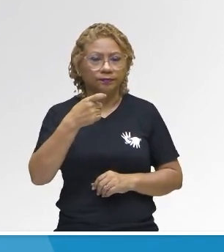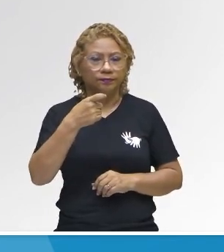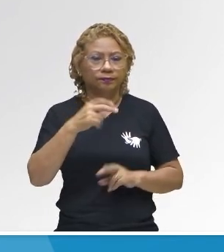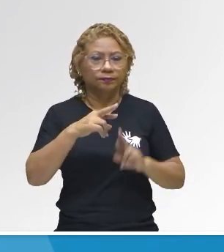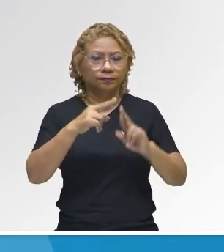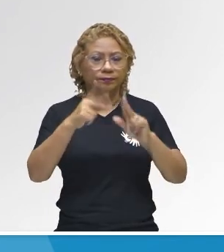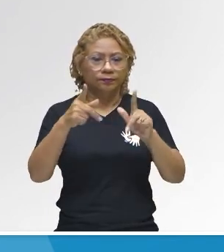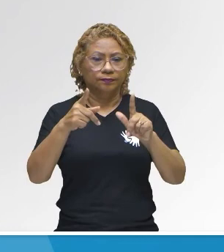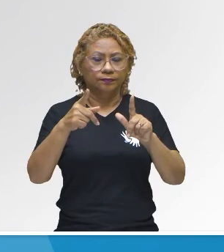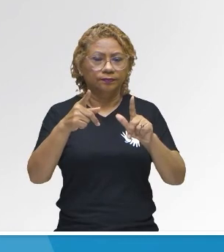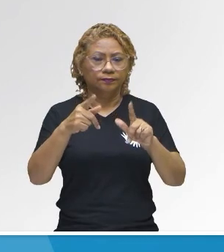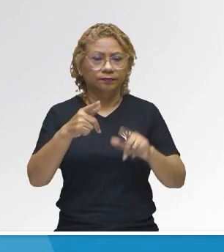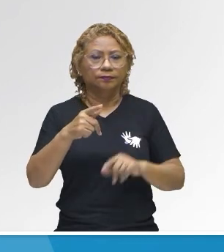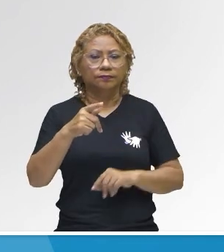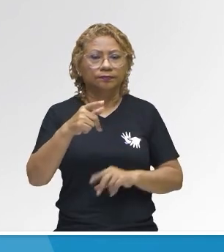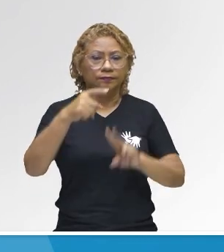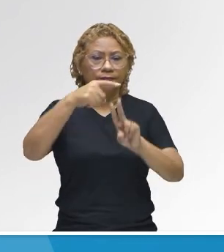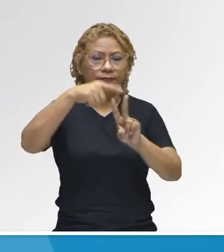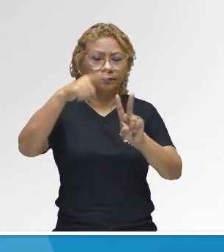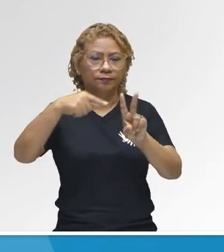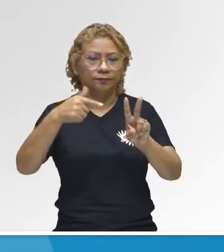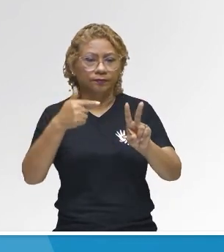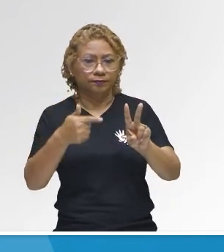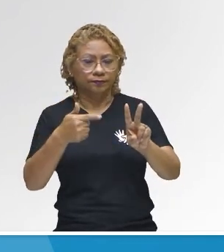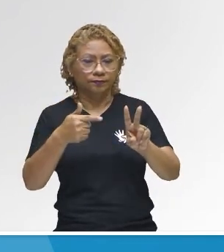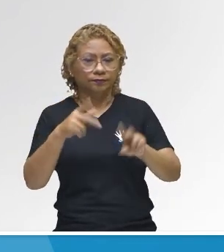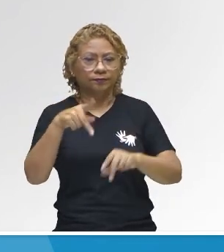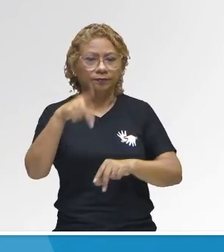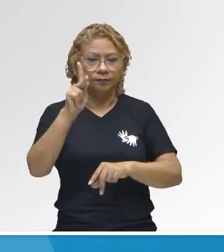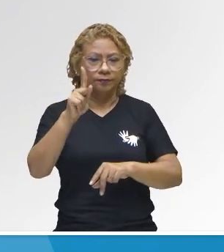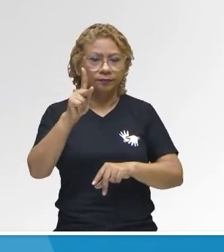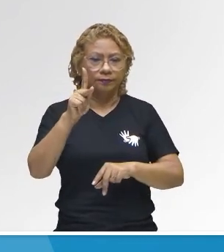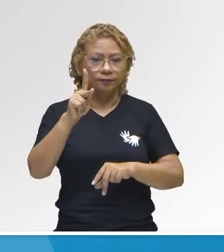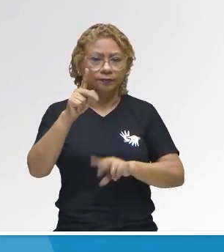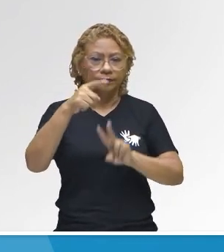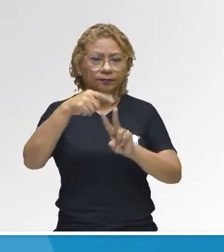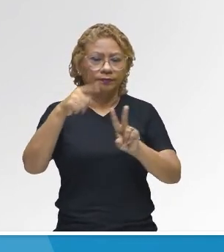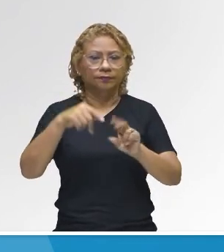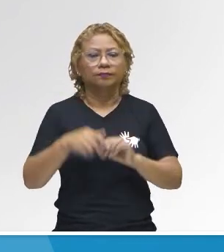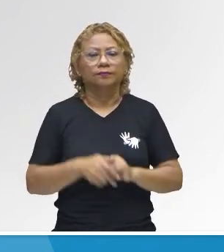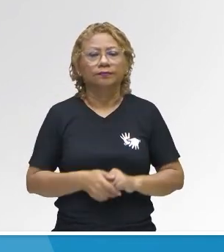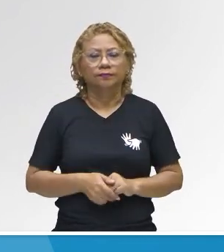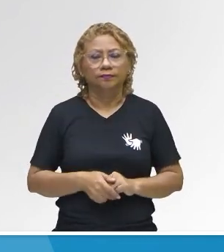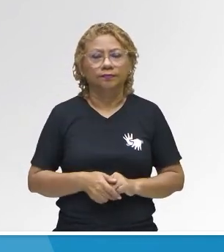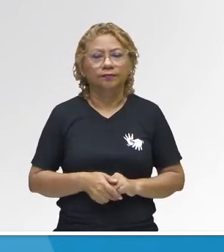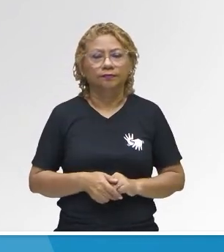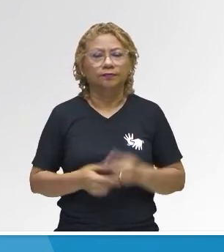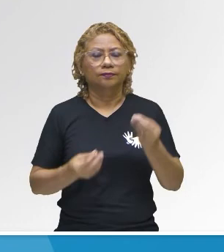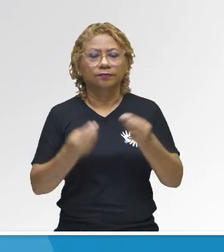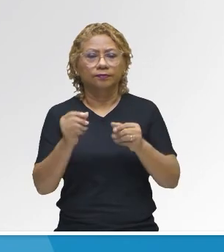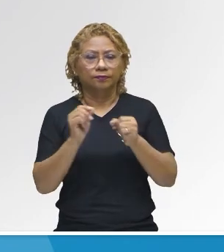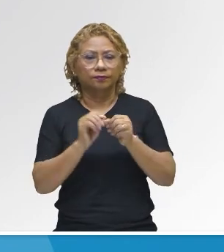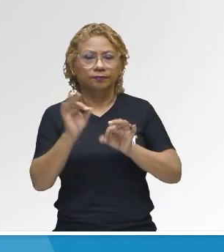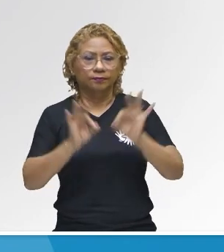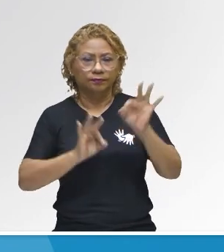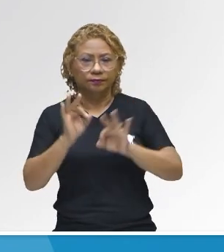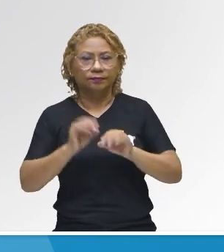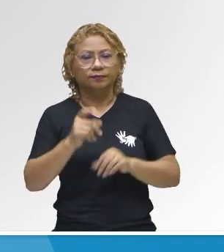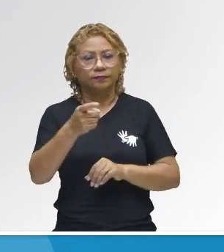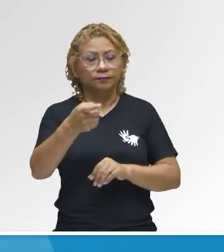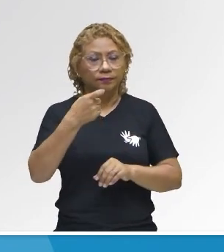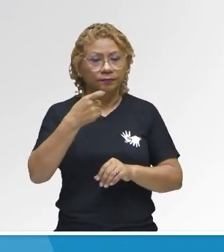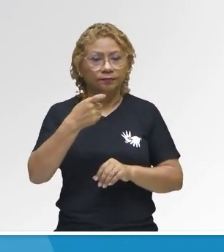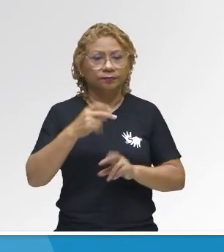multiplicando, dividindo. Então, vai ficar x diferente de π sobre 4. Por que π